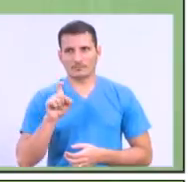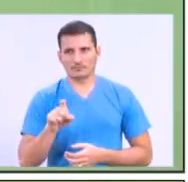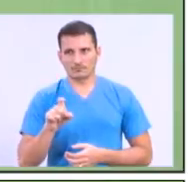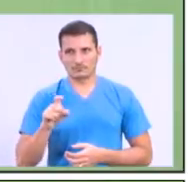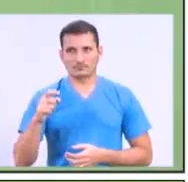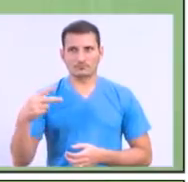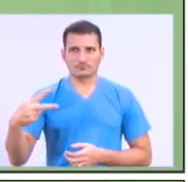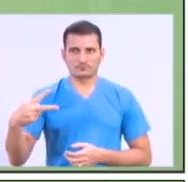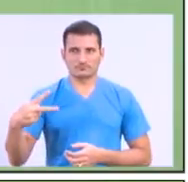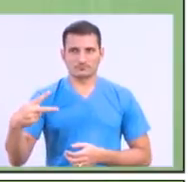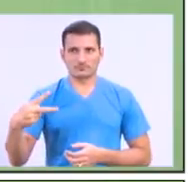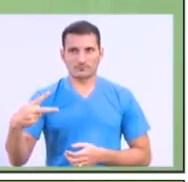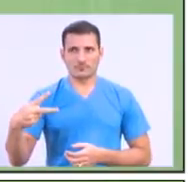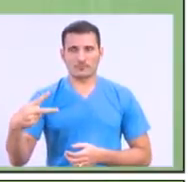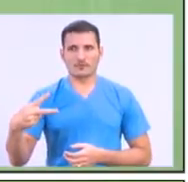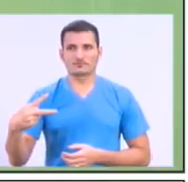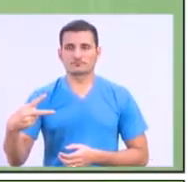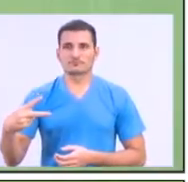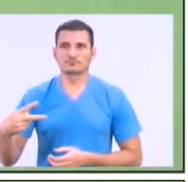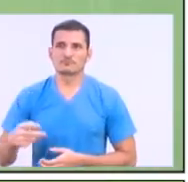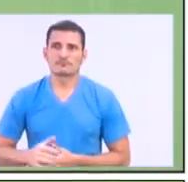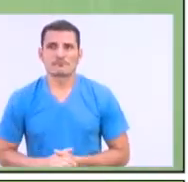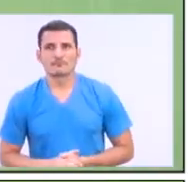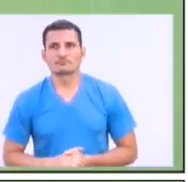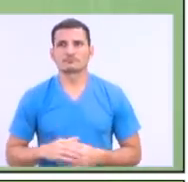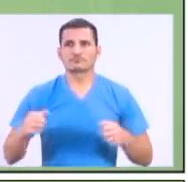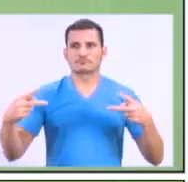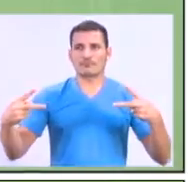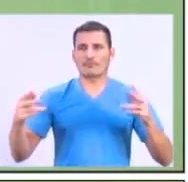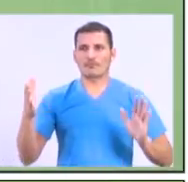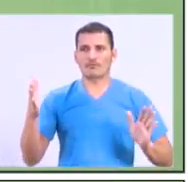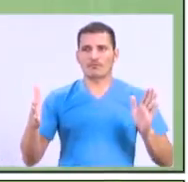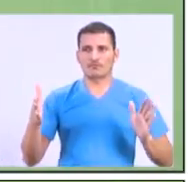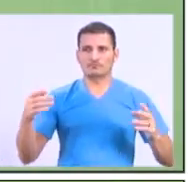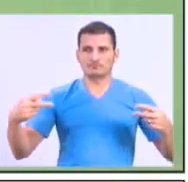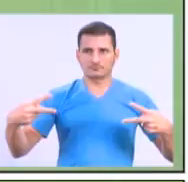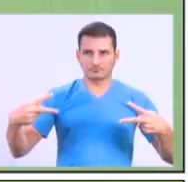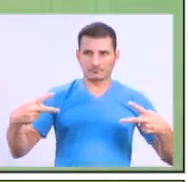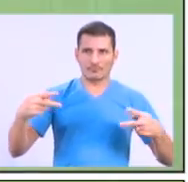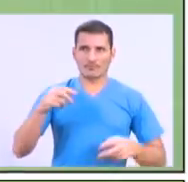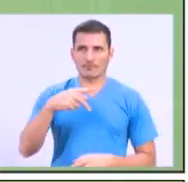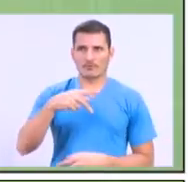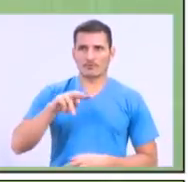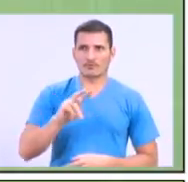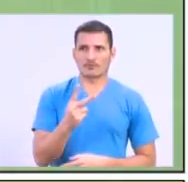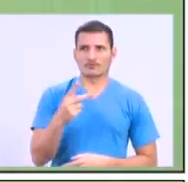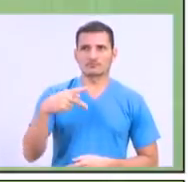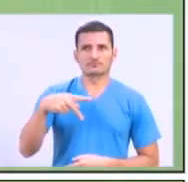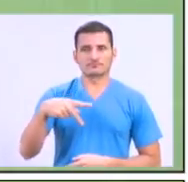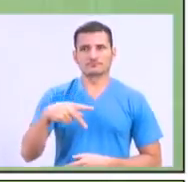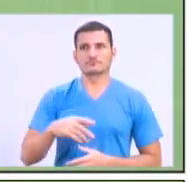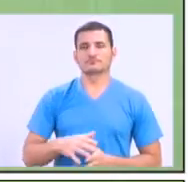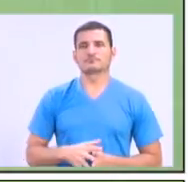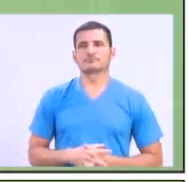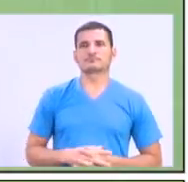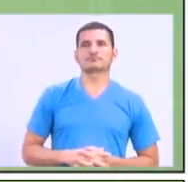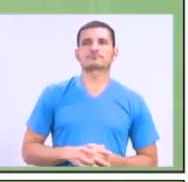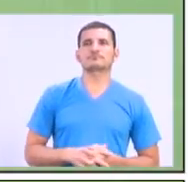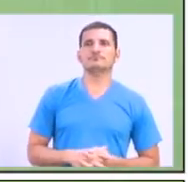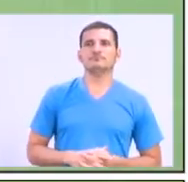e sinal de maior. Dessa forma nós conseguimos delimitar a estrutura de código em